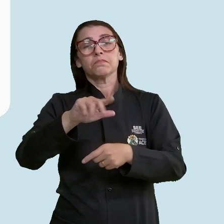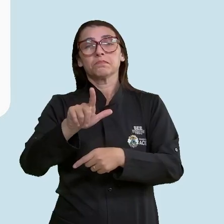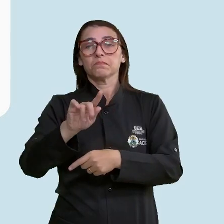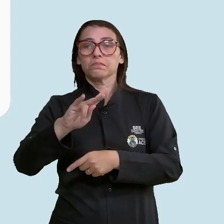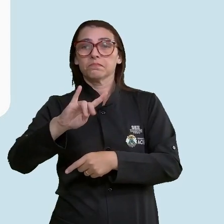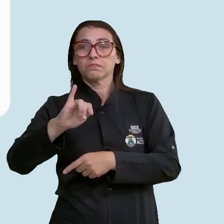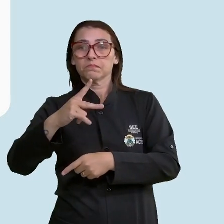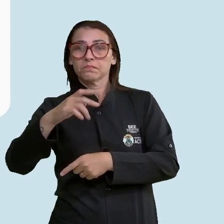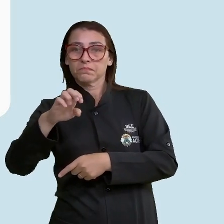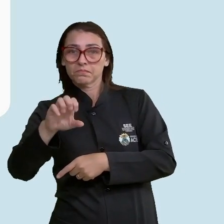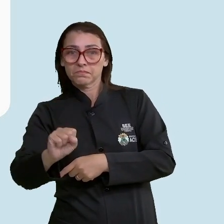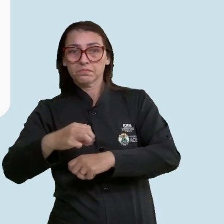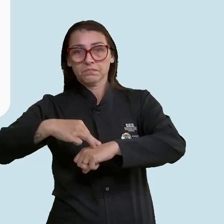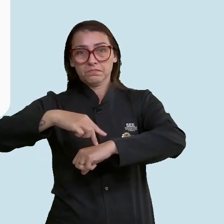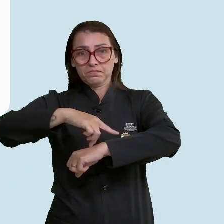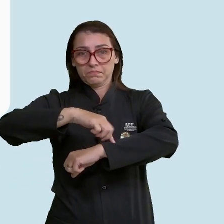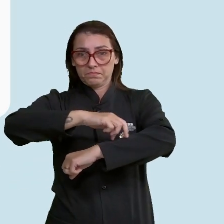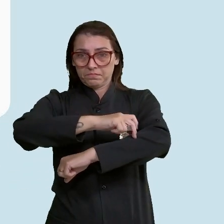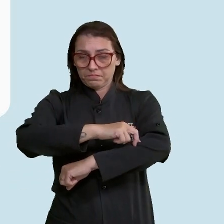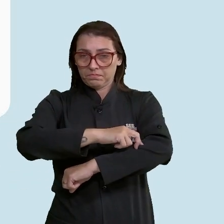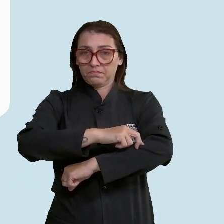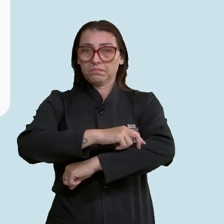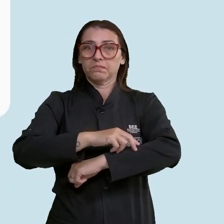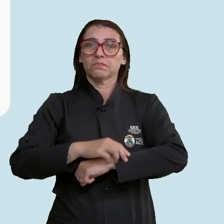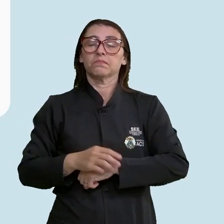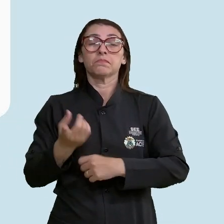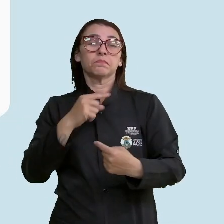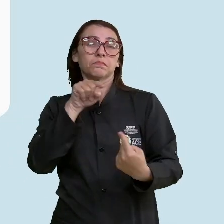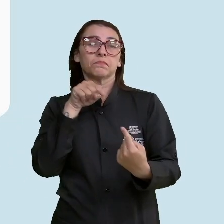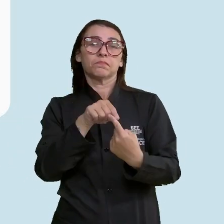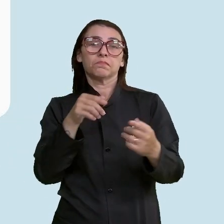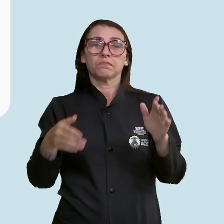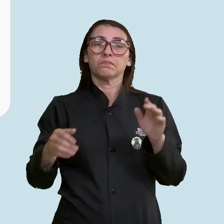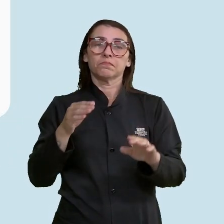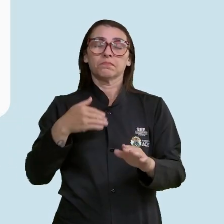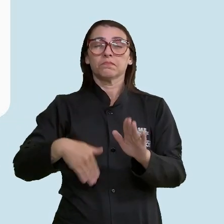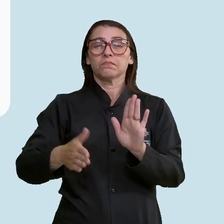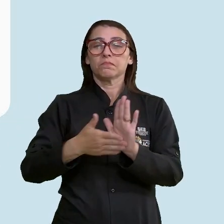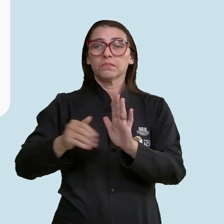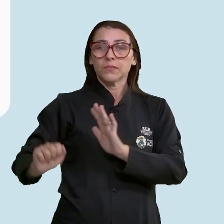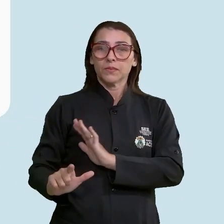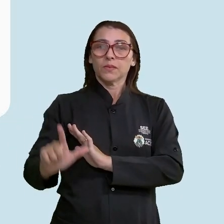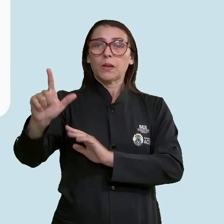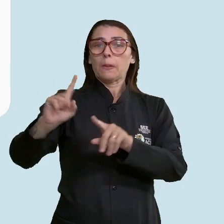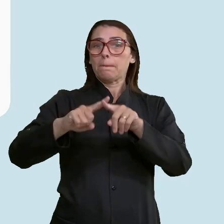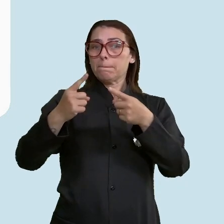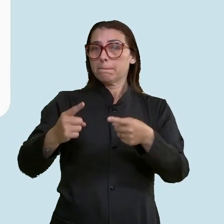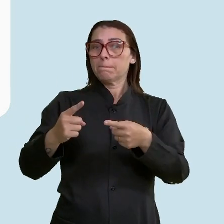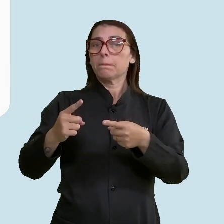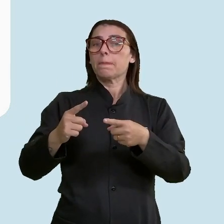clipes, modas e tendências. Então, o seu objetivo principal é o lucro, mas ela